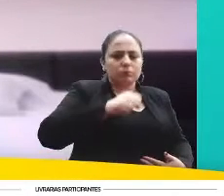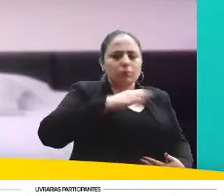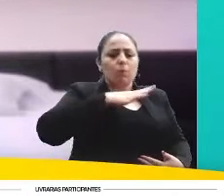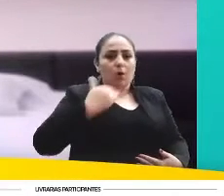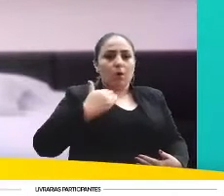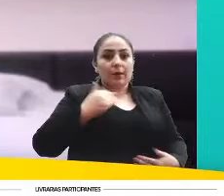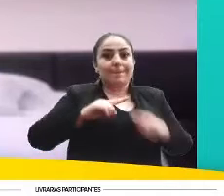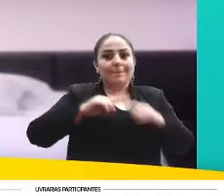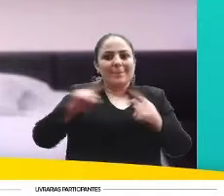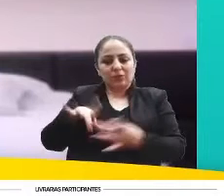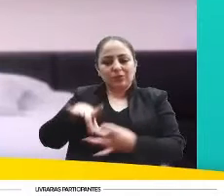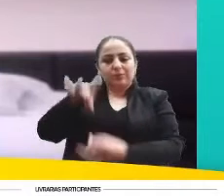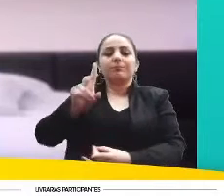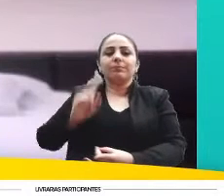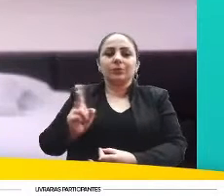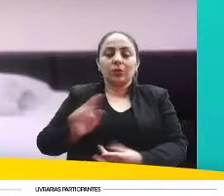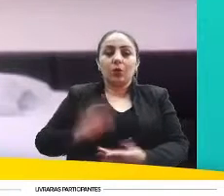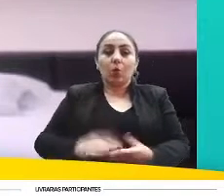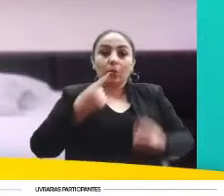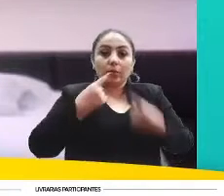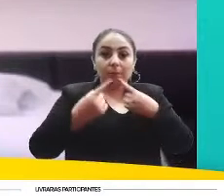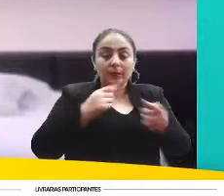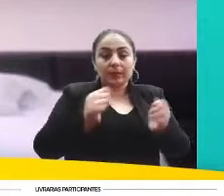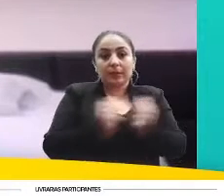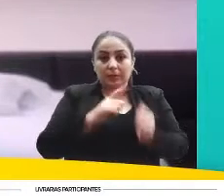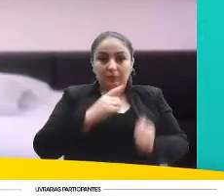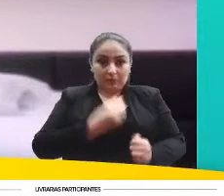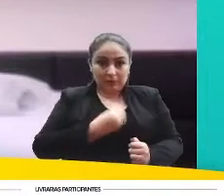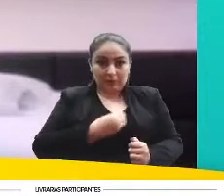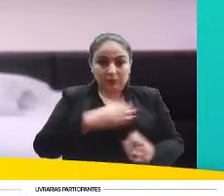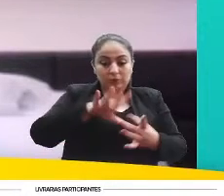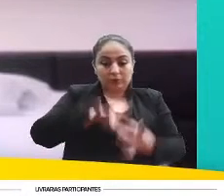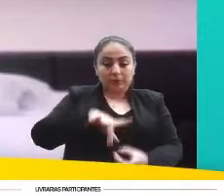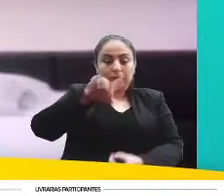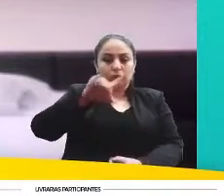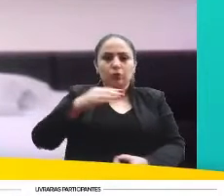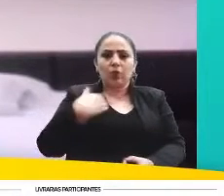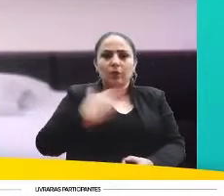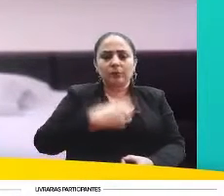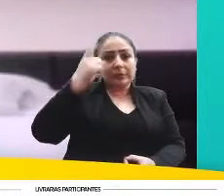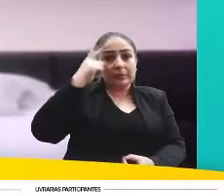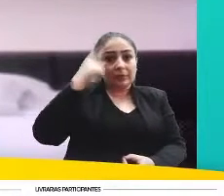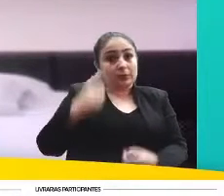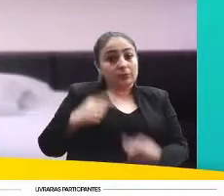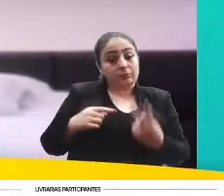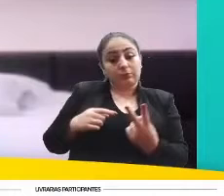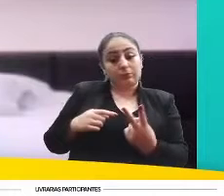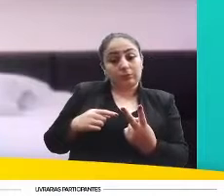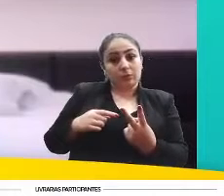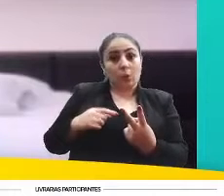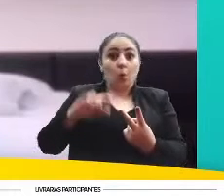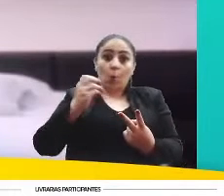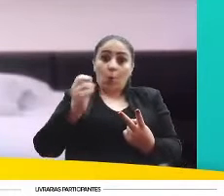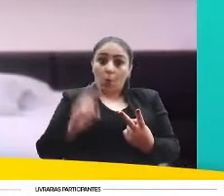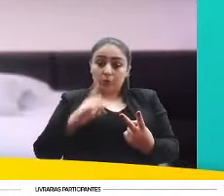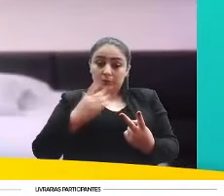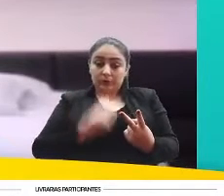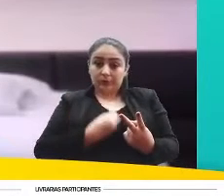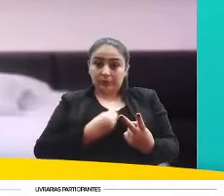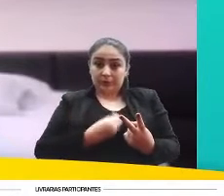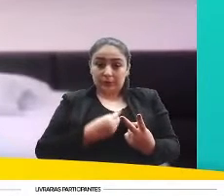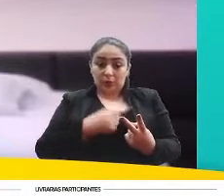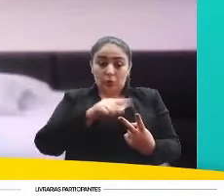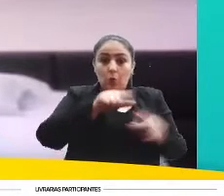É interessante que até esse debate que é trazido do Espiritismo, nós pensávamos que de duas uma. Ou existiria